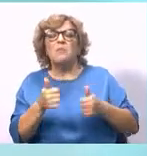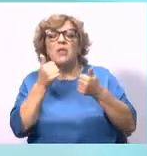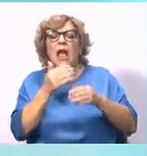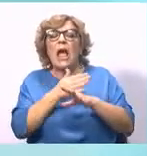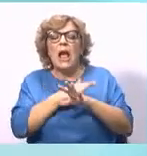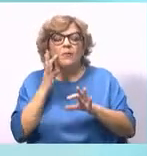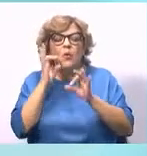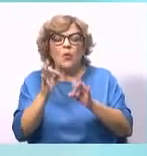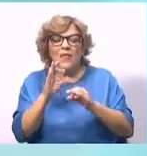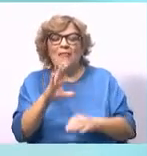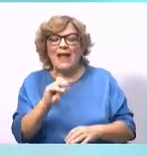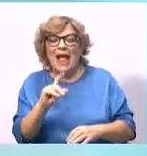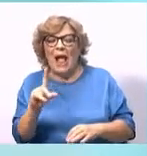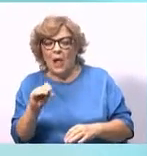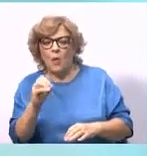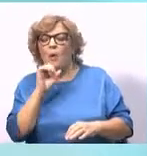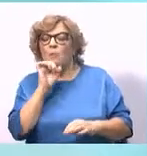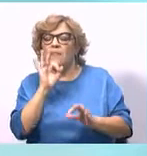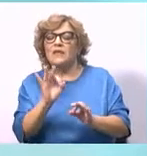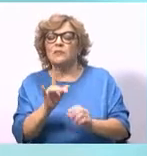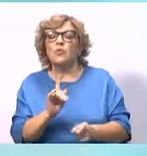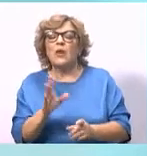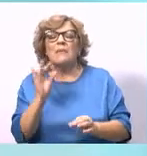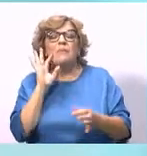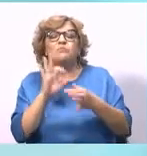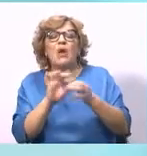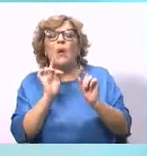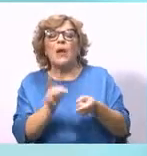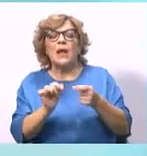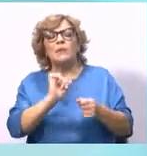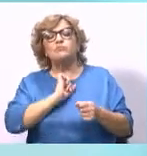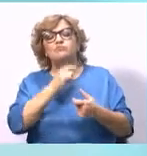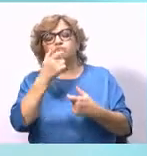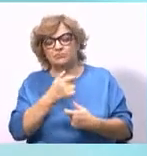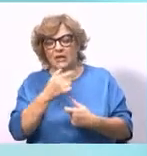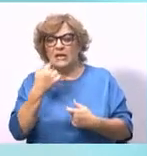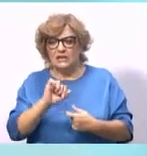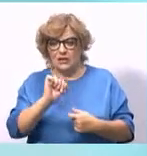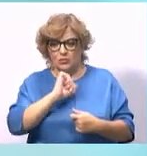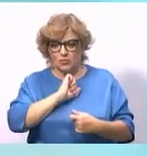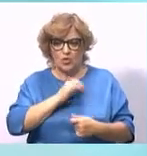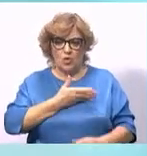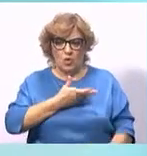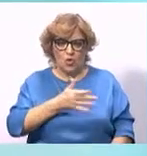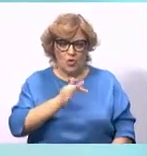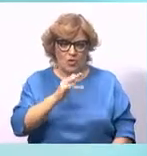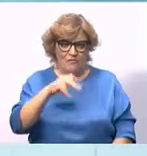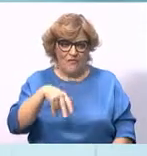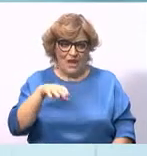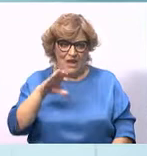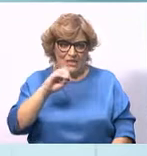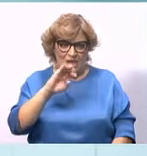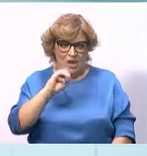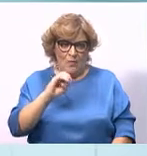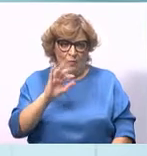prevenir o aparecimento de calos e, se existe tratamento, qual é o mais adequado ao nosso caso. E para isso está connosco o Dr. Francisco Freitas, podologista, a